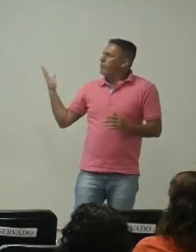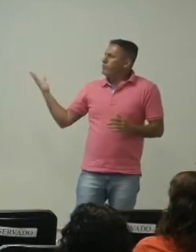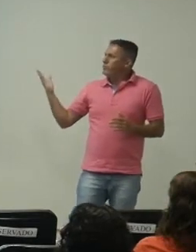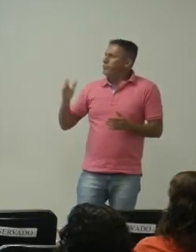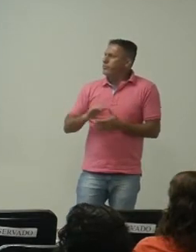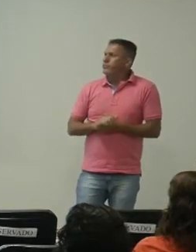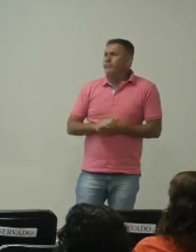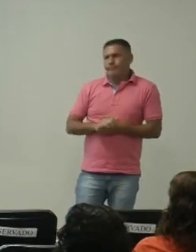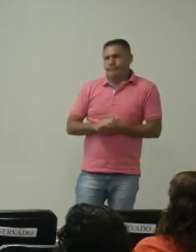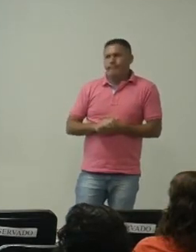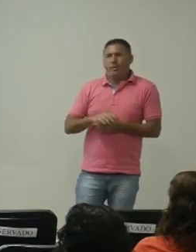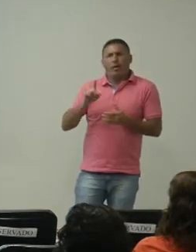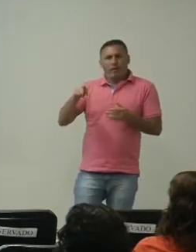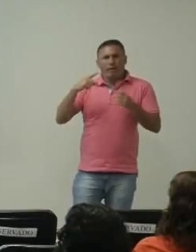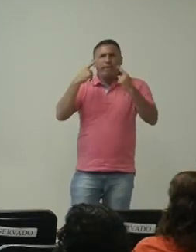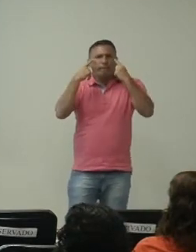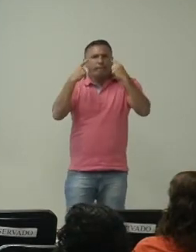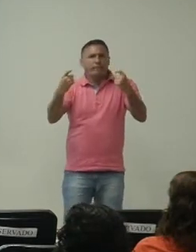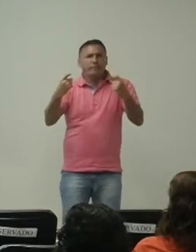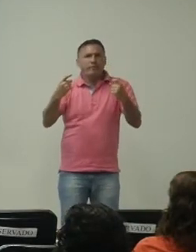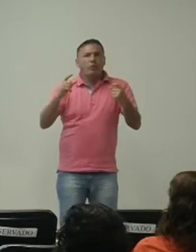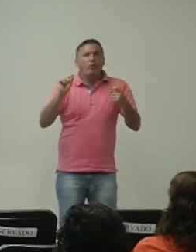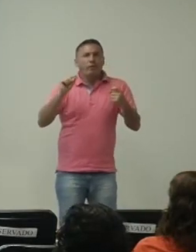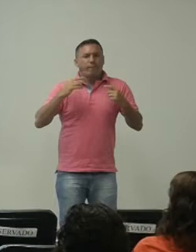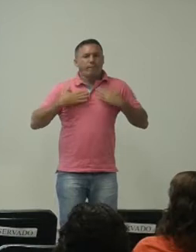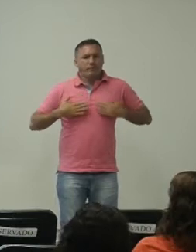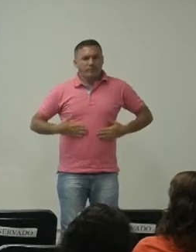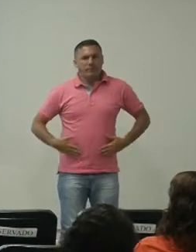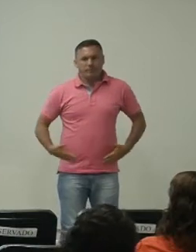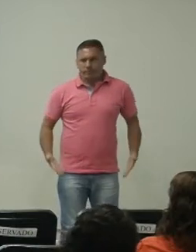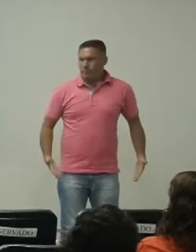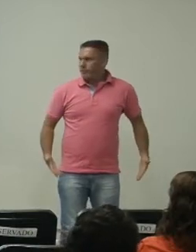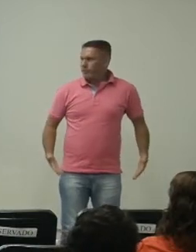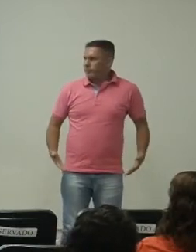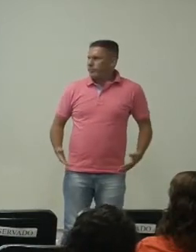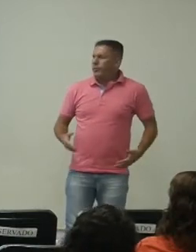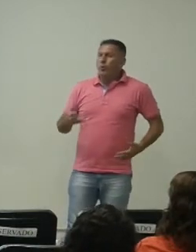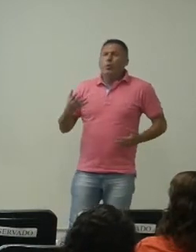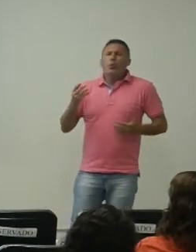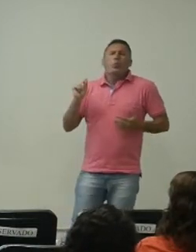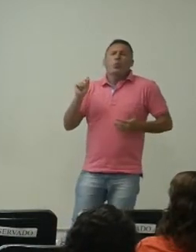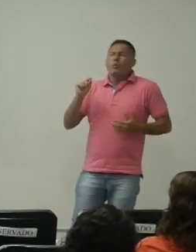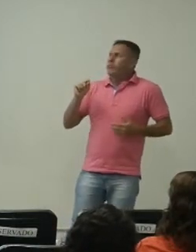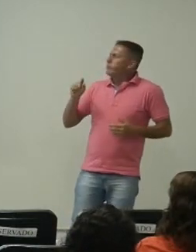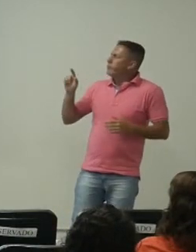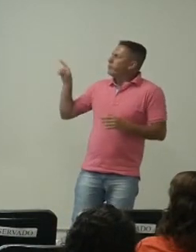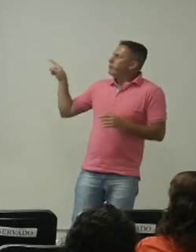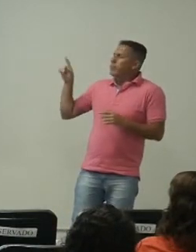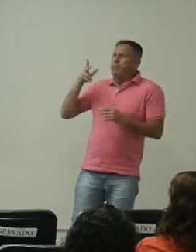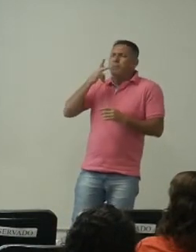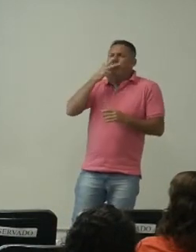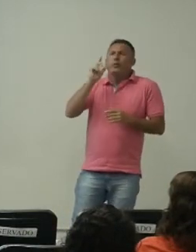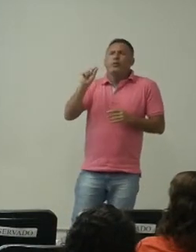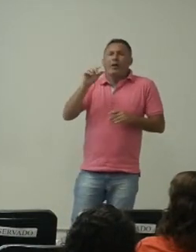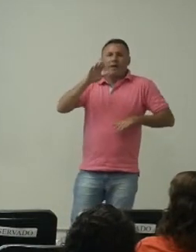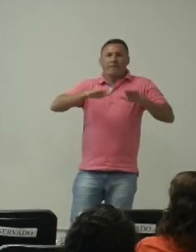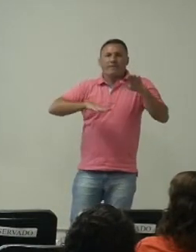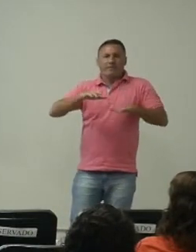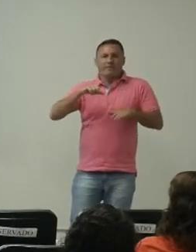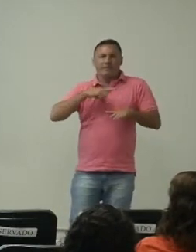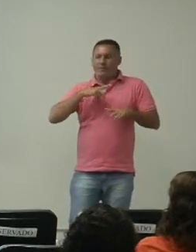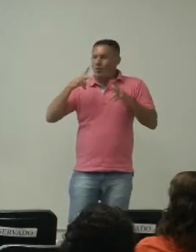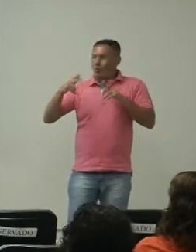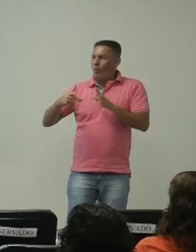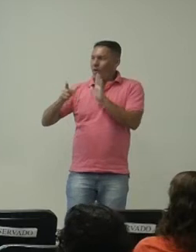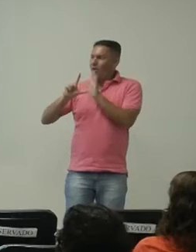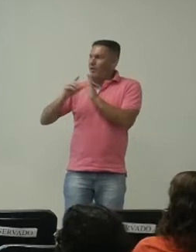É violência física, né? Me bateu. Algumas coisas. O destaque que a gente dá para algumas violências também. Igual a